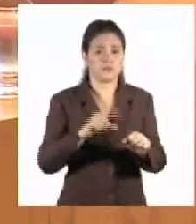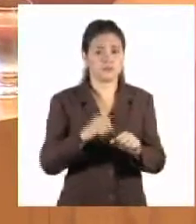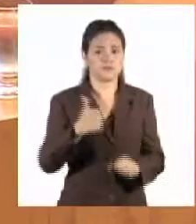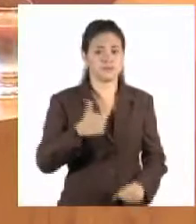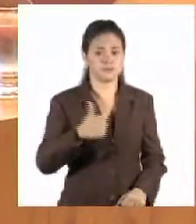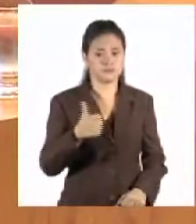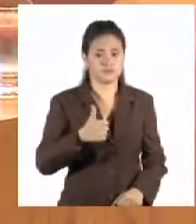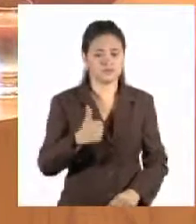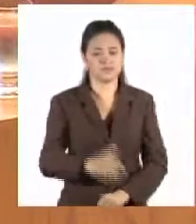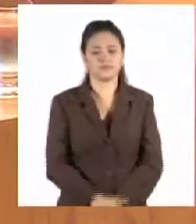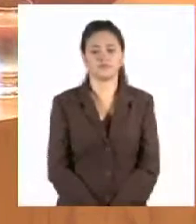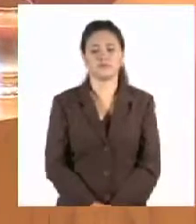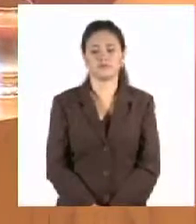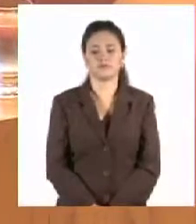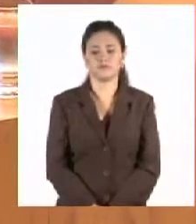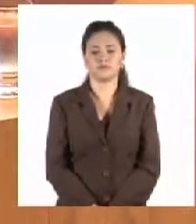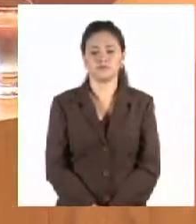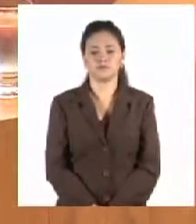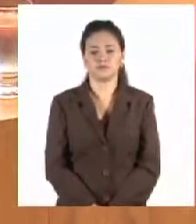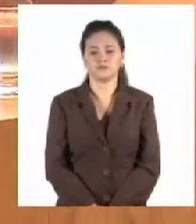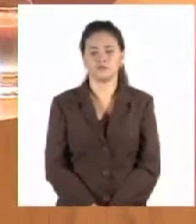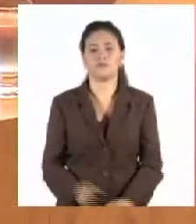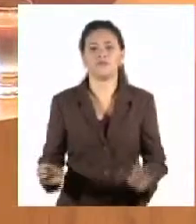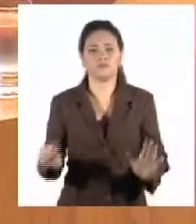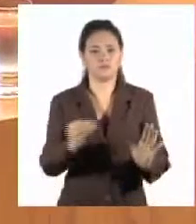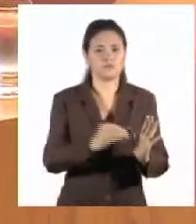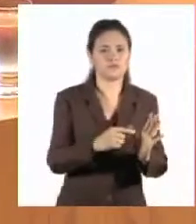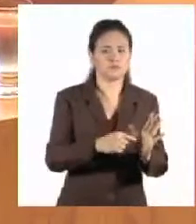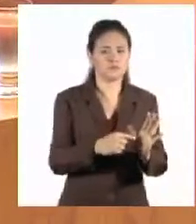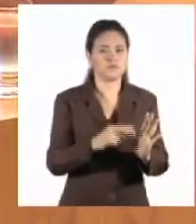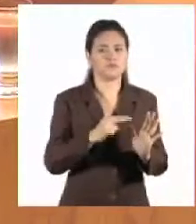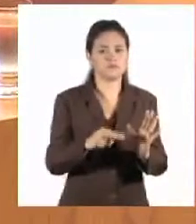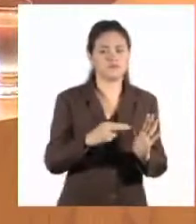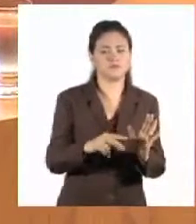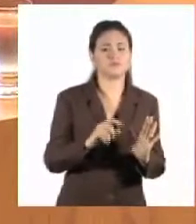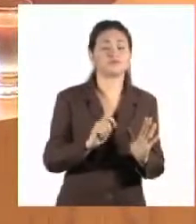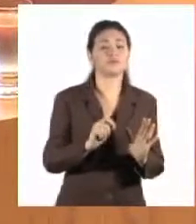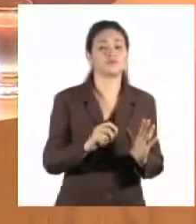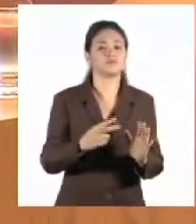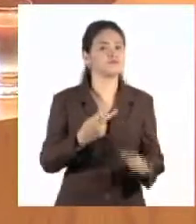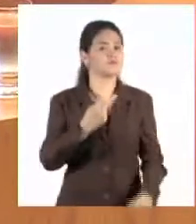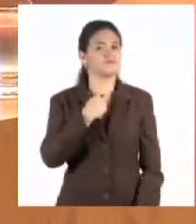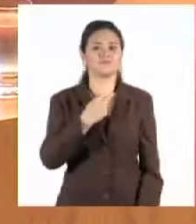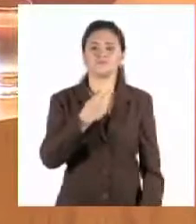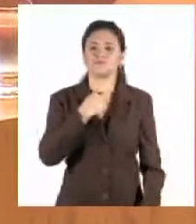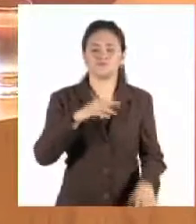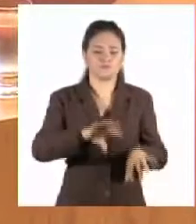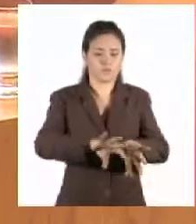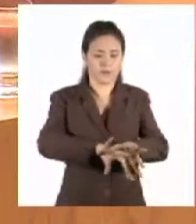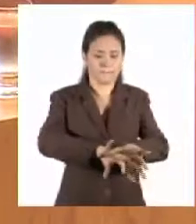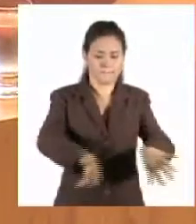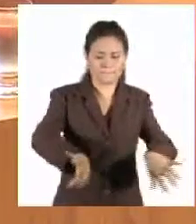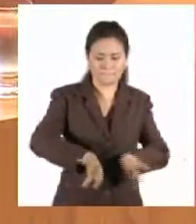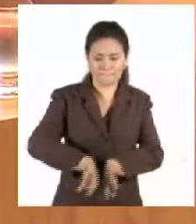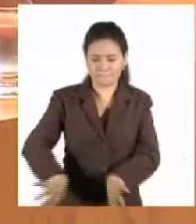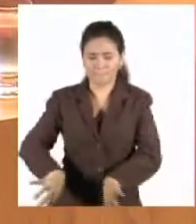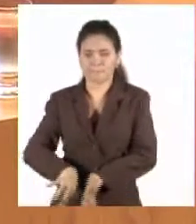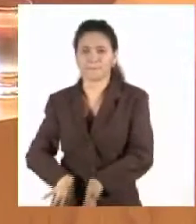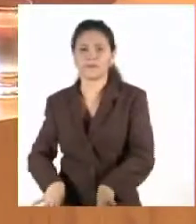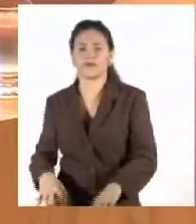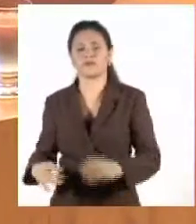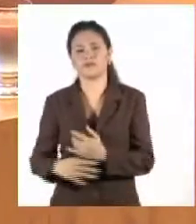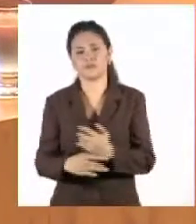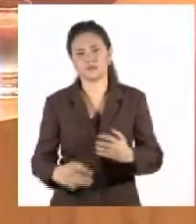essa expressão que, de alguma forma, não havendo desmembramento por compreender ou fração ou parte do território